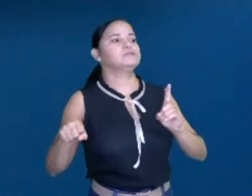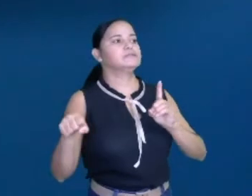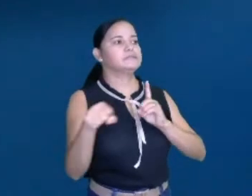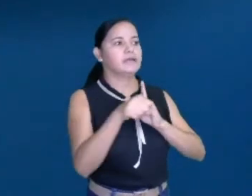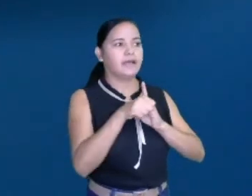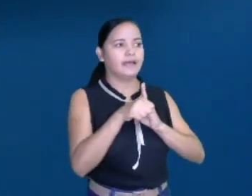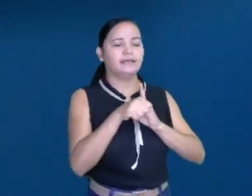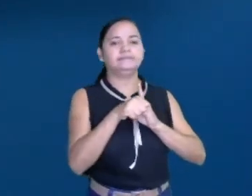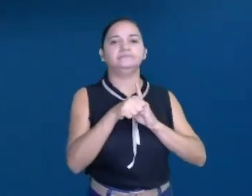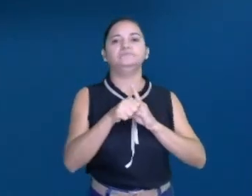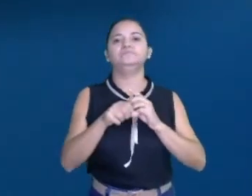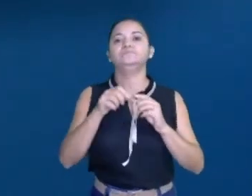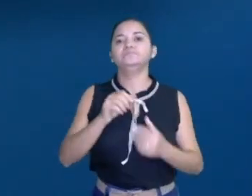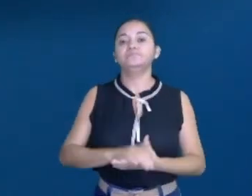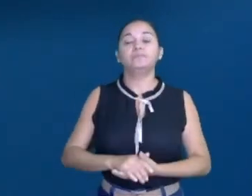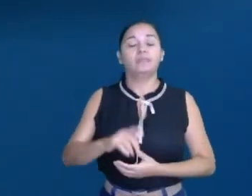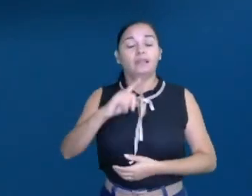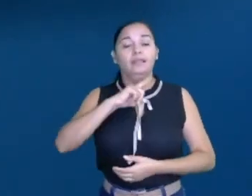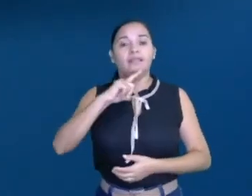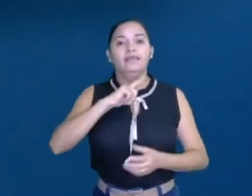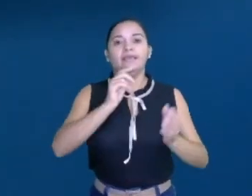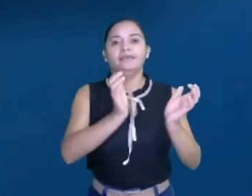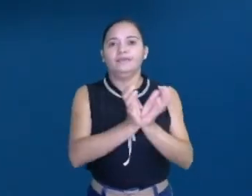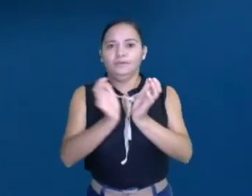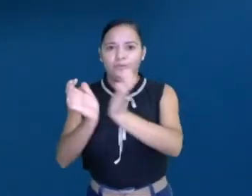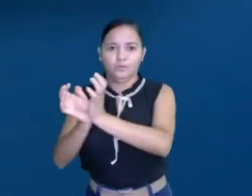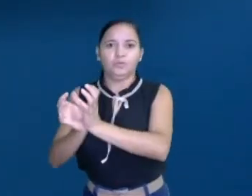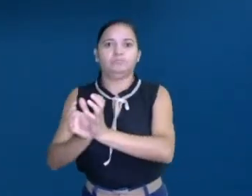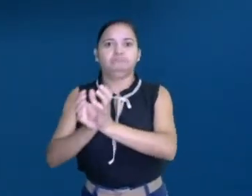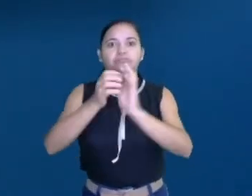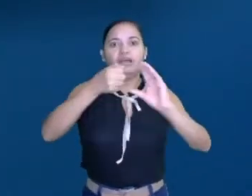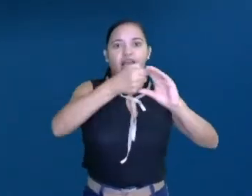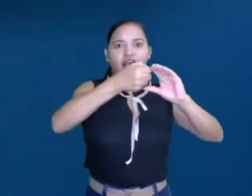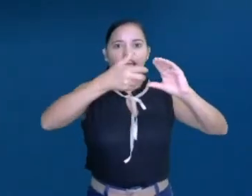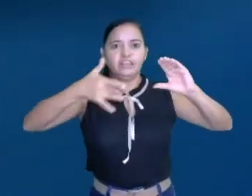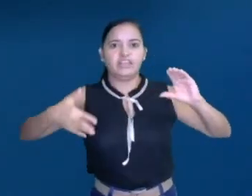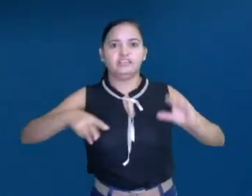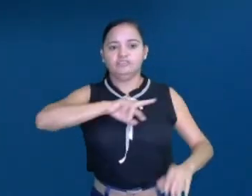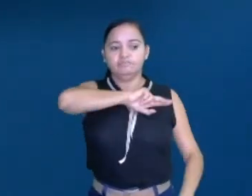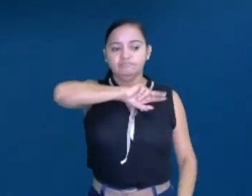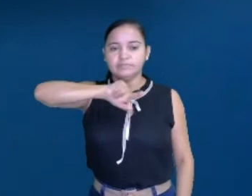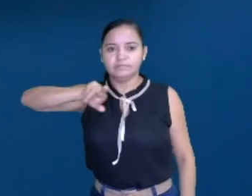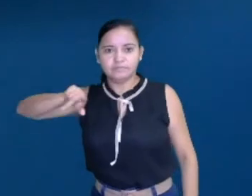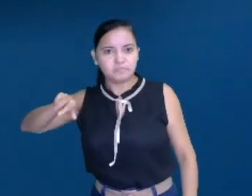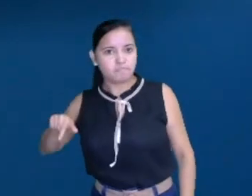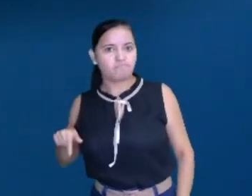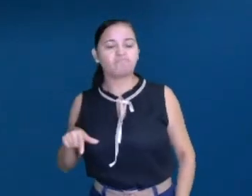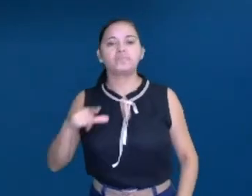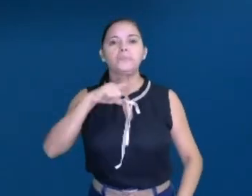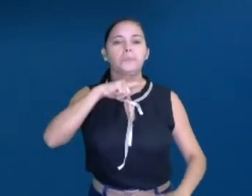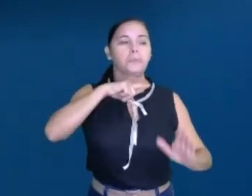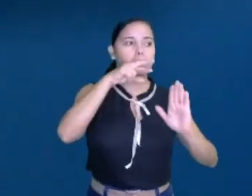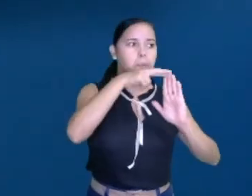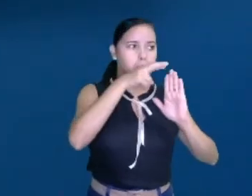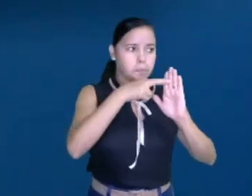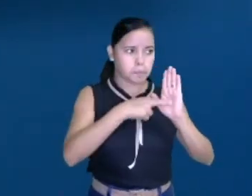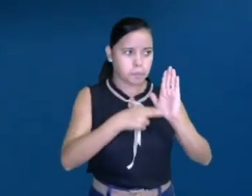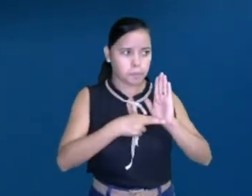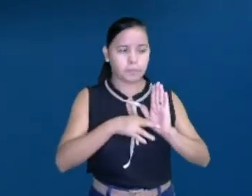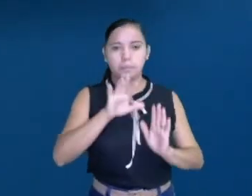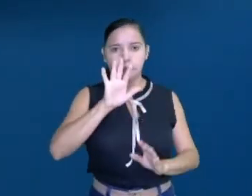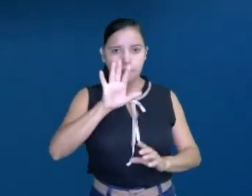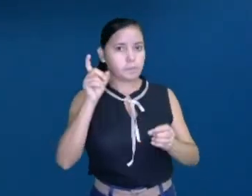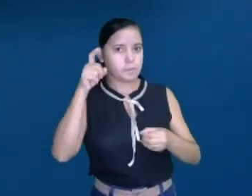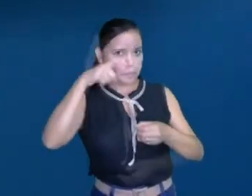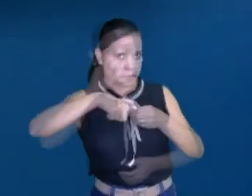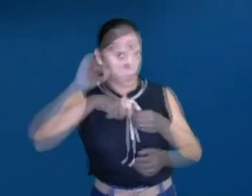grupos sociais, que esses grupos sociais têm classificação, têm algumas regras de como seguir. Vamos voltar um pouquinho para